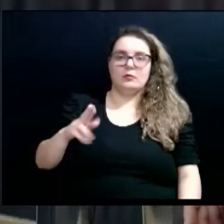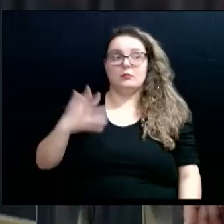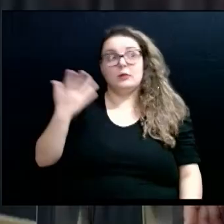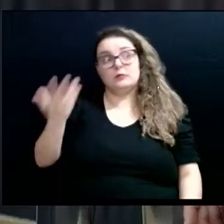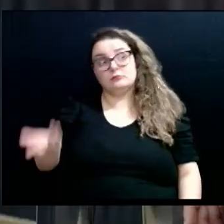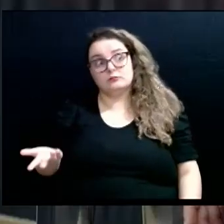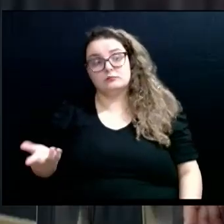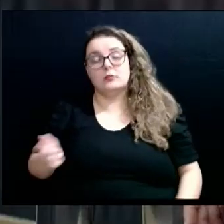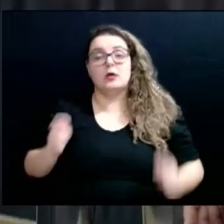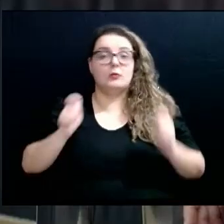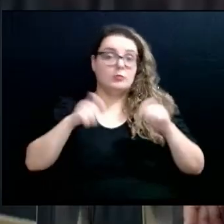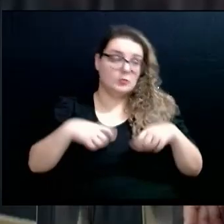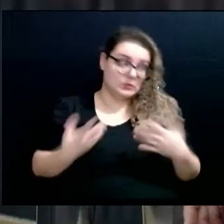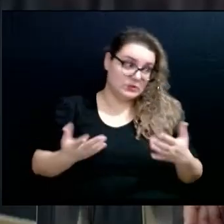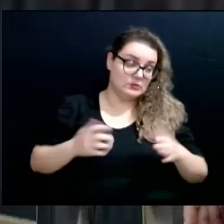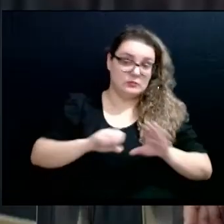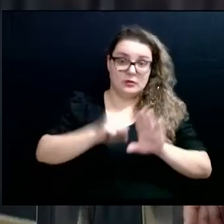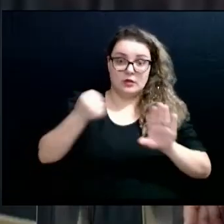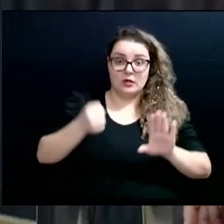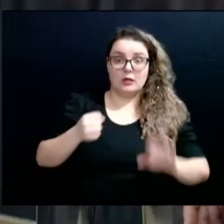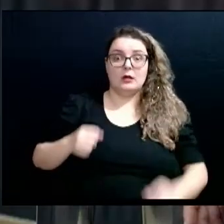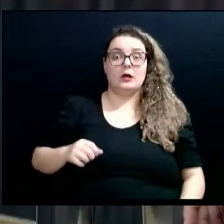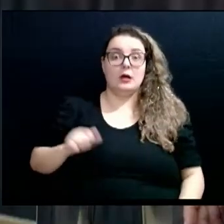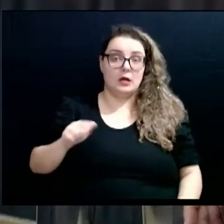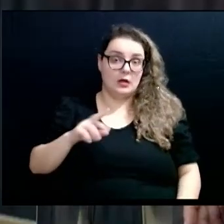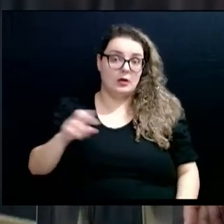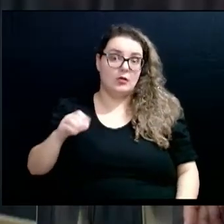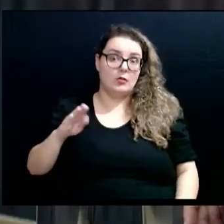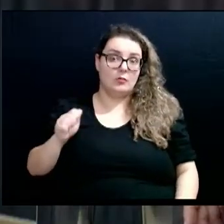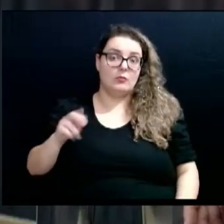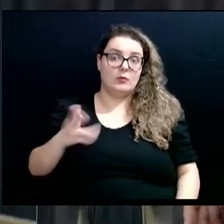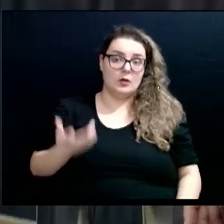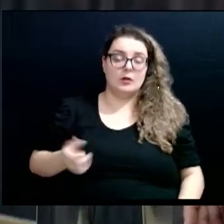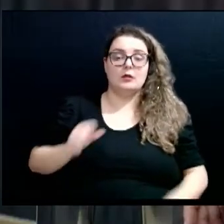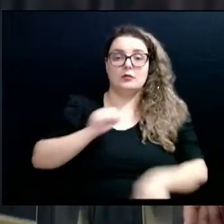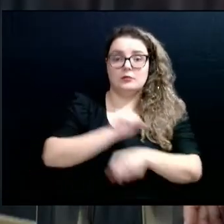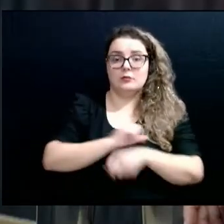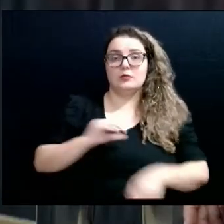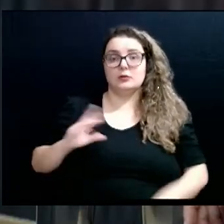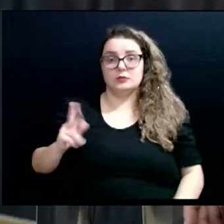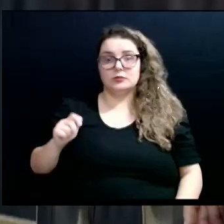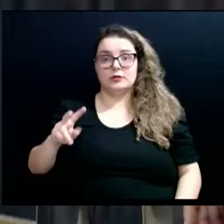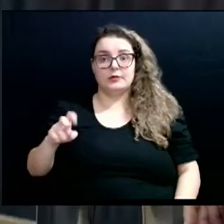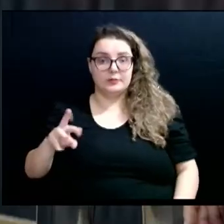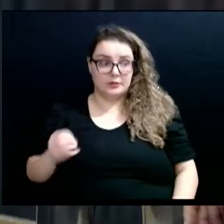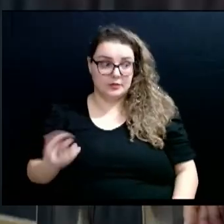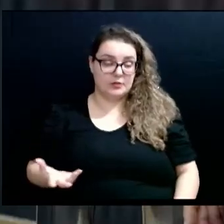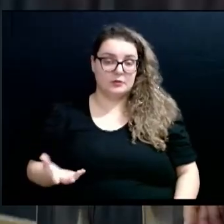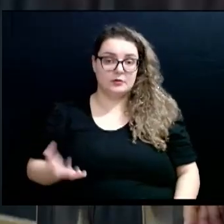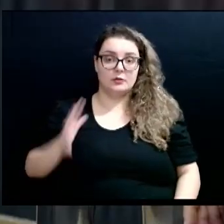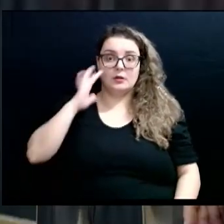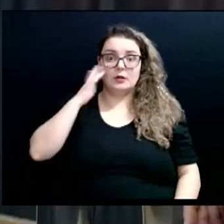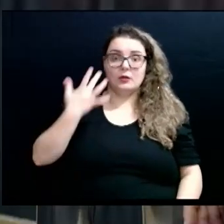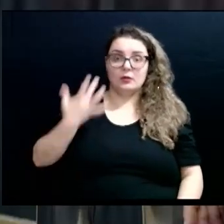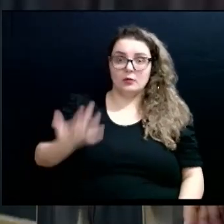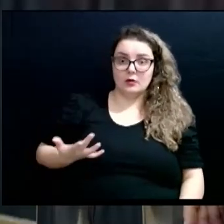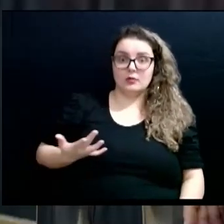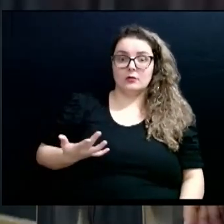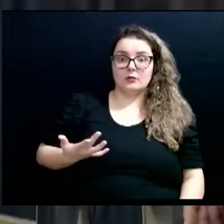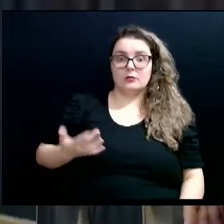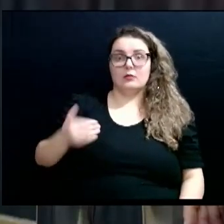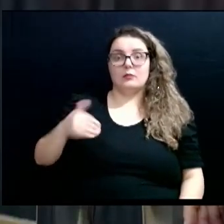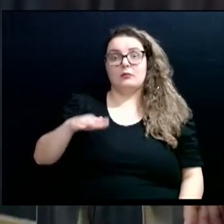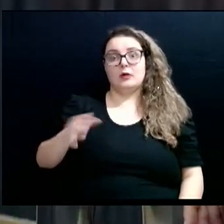arrombar essa porta? Às vezes não é, então a gente tem que esperar pelo chaveiro. Eu acho que mais do que